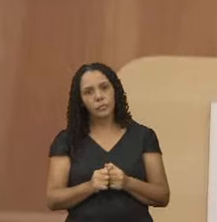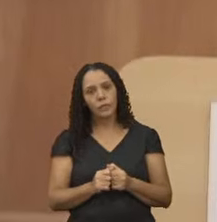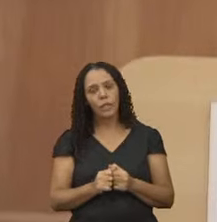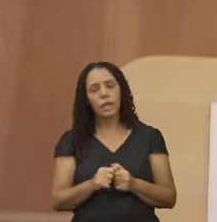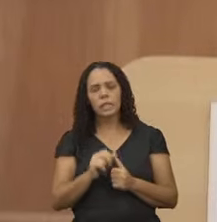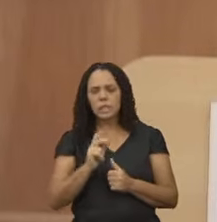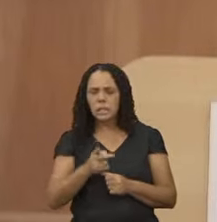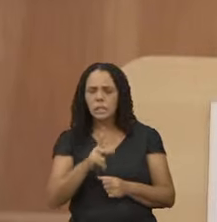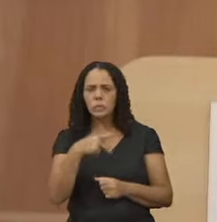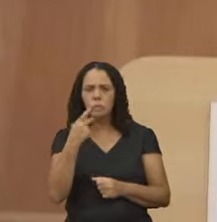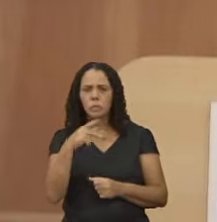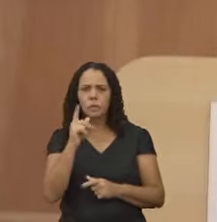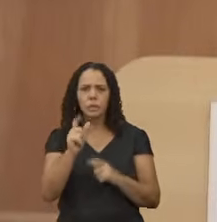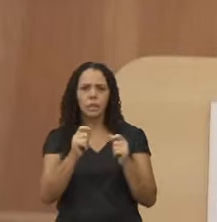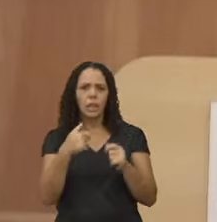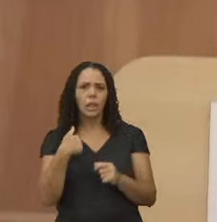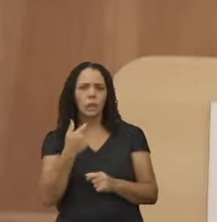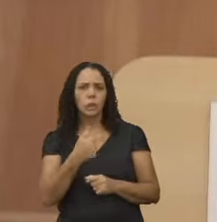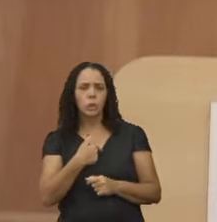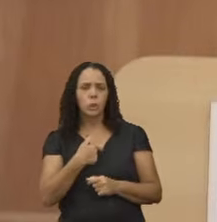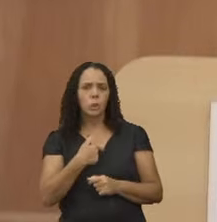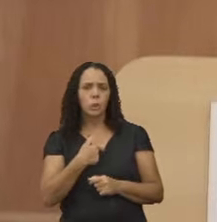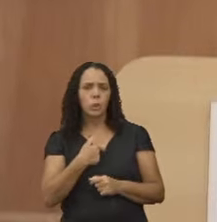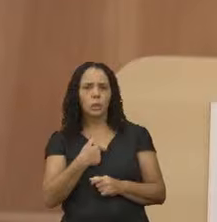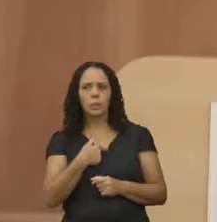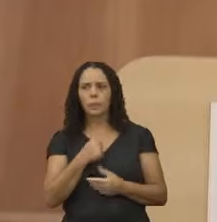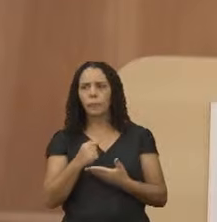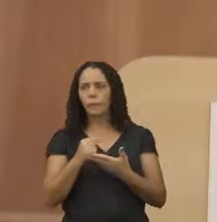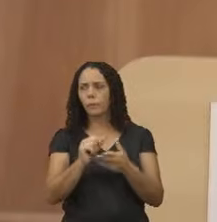bastante frequência que a gente não é do time do quanto pior, melhor,